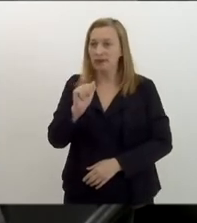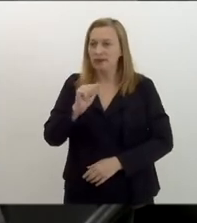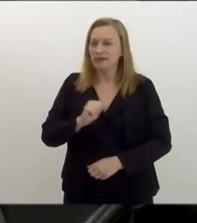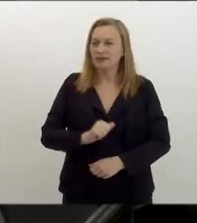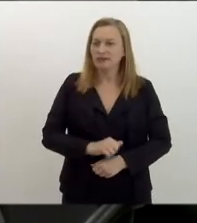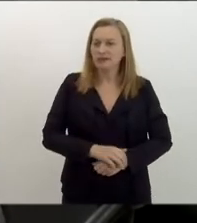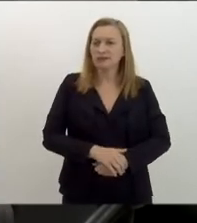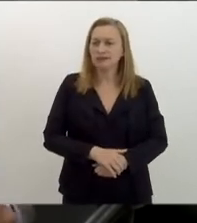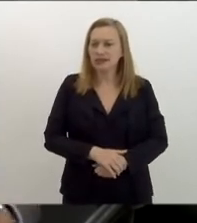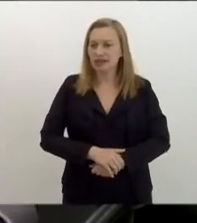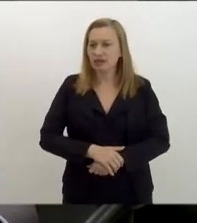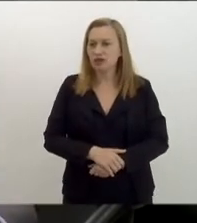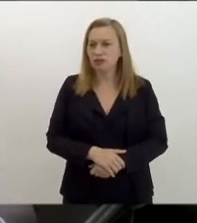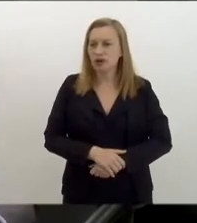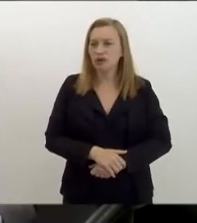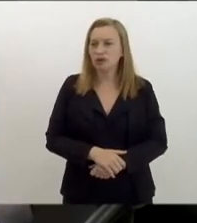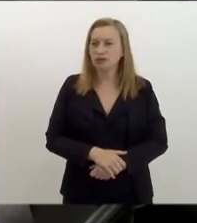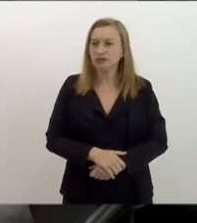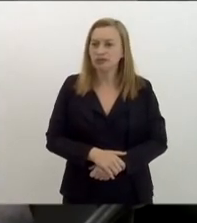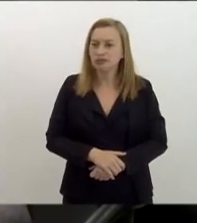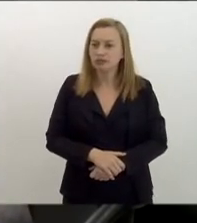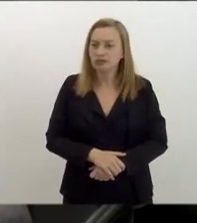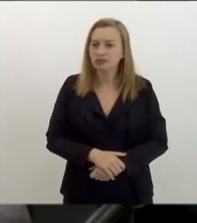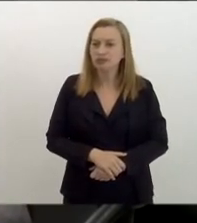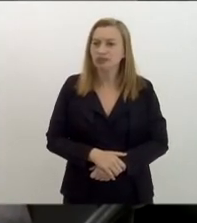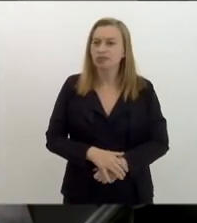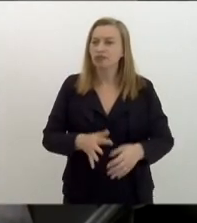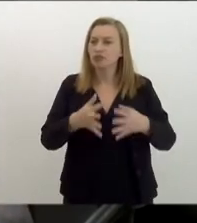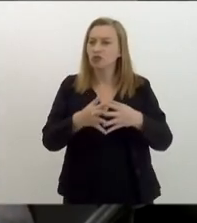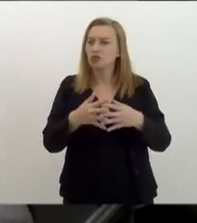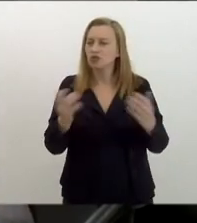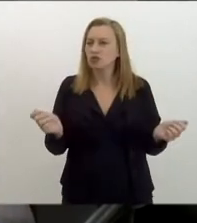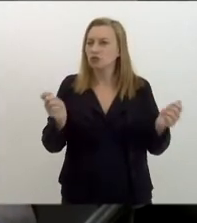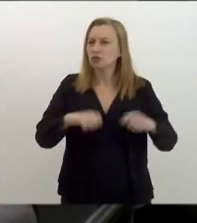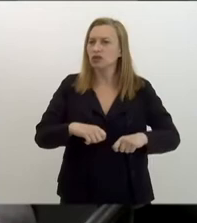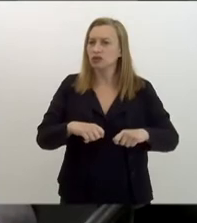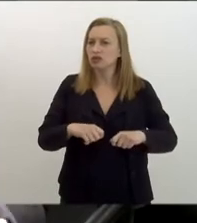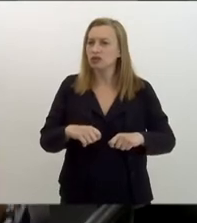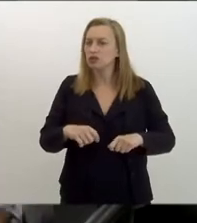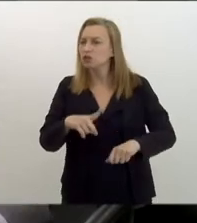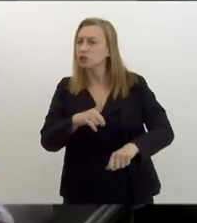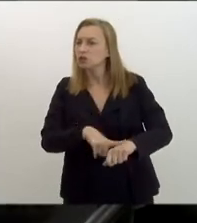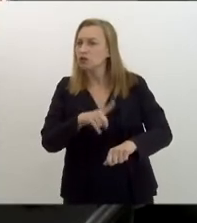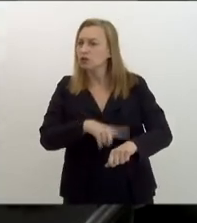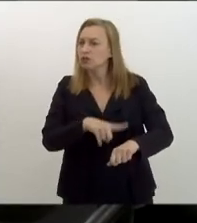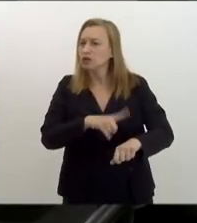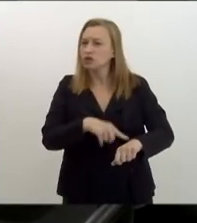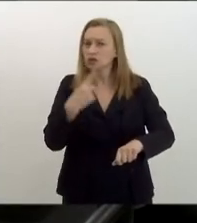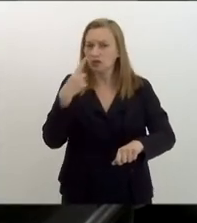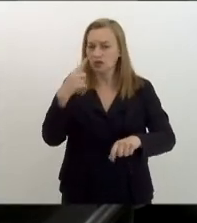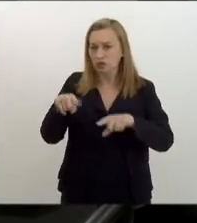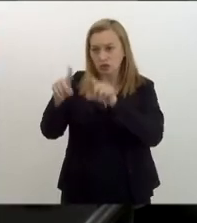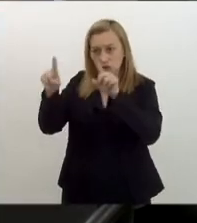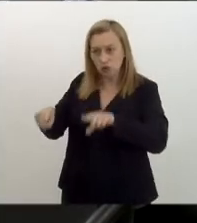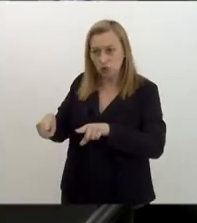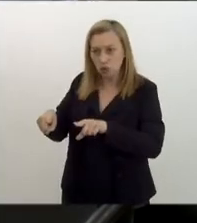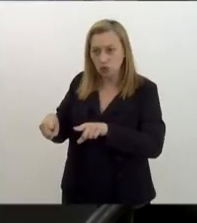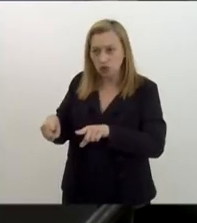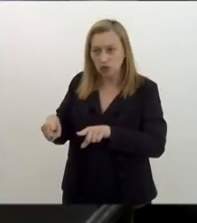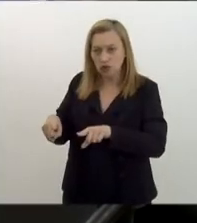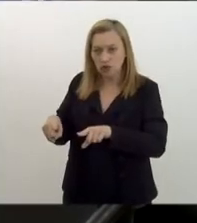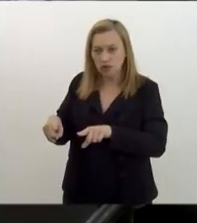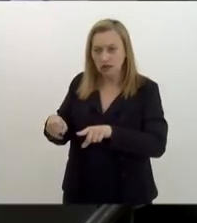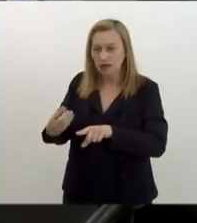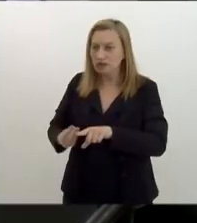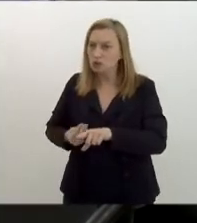coisa para liquidação então é o primeiro posso ter um conflito de competência no momento em que eu pego aquele servidor que